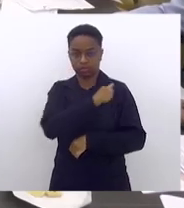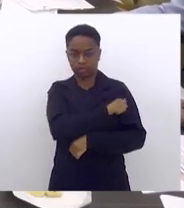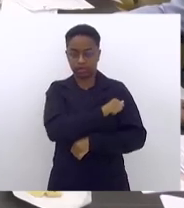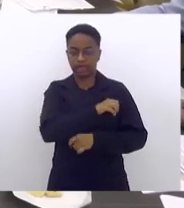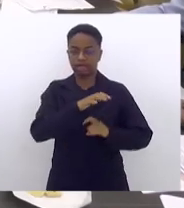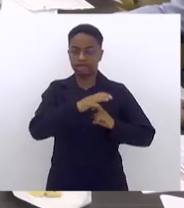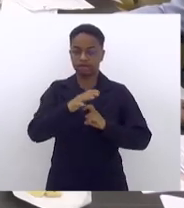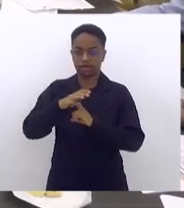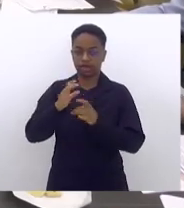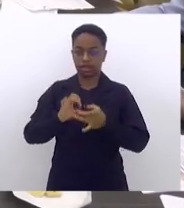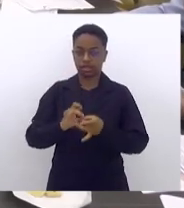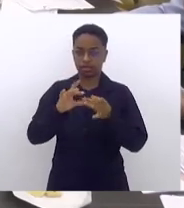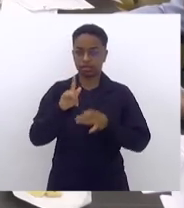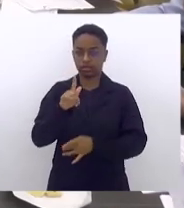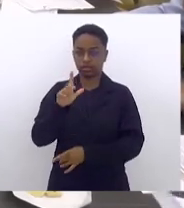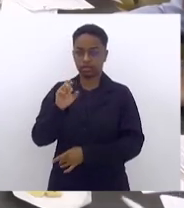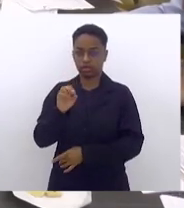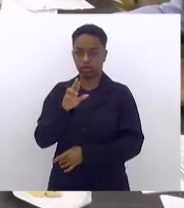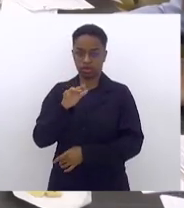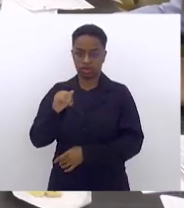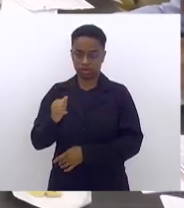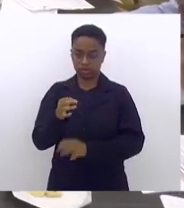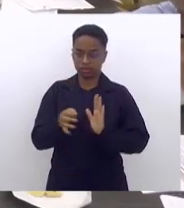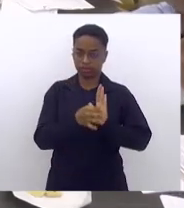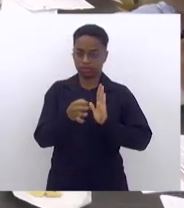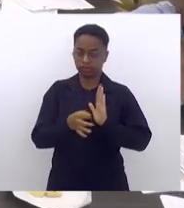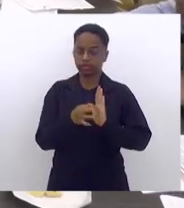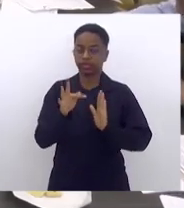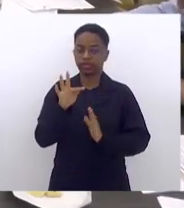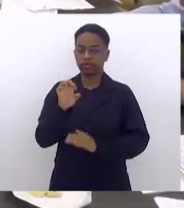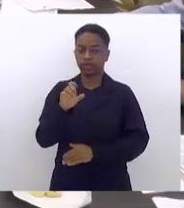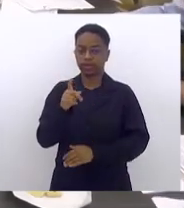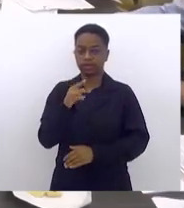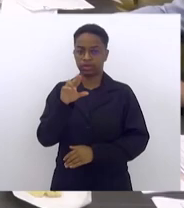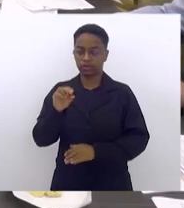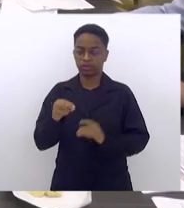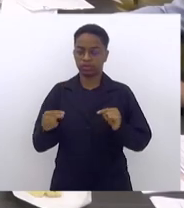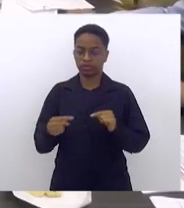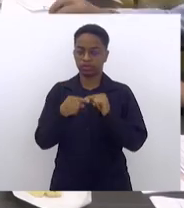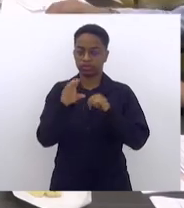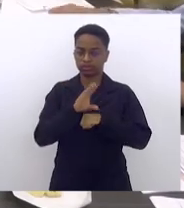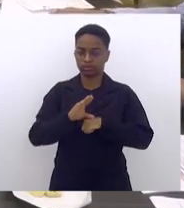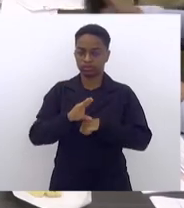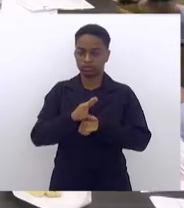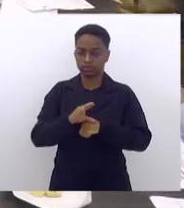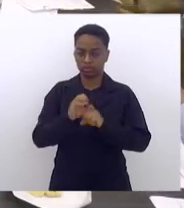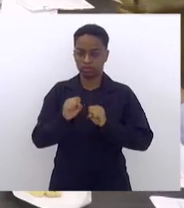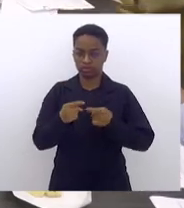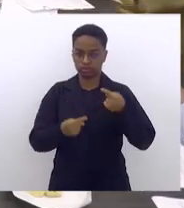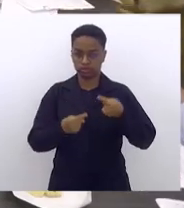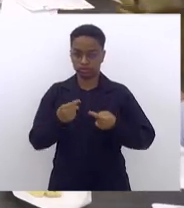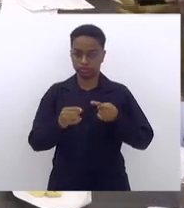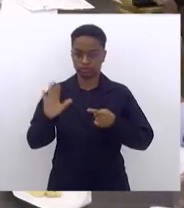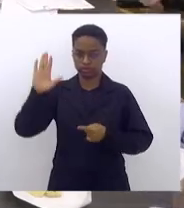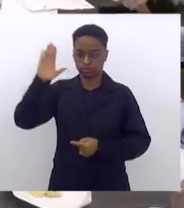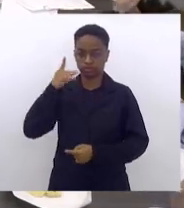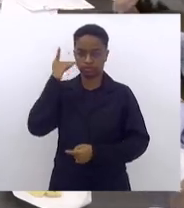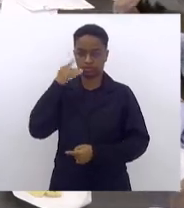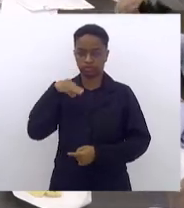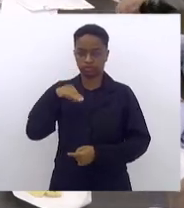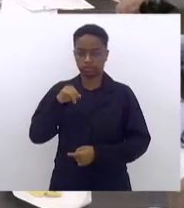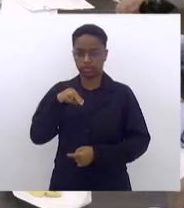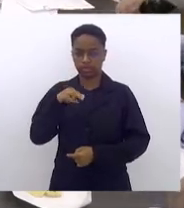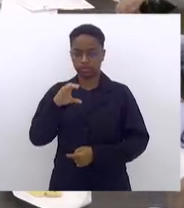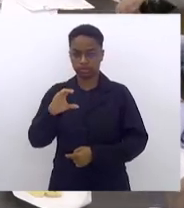Glória. Parecer do deputado Filipinho Raves é pela constitucionalidade. Em discussão. Para discutir, deputado Carlos